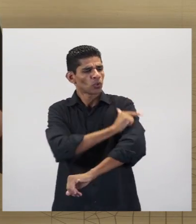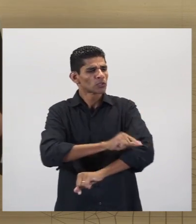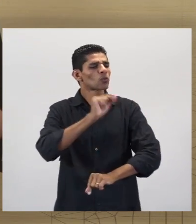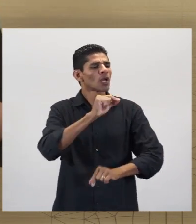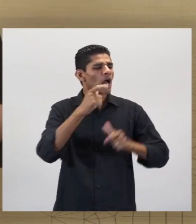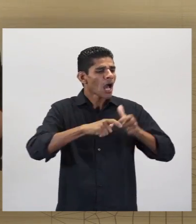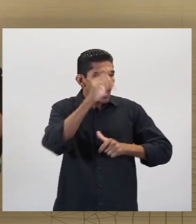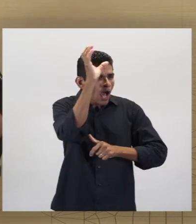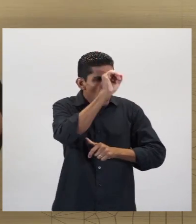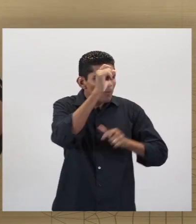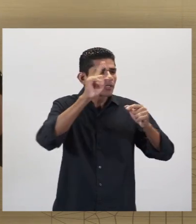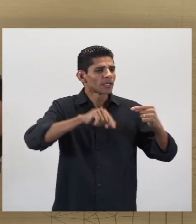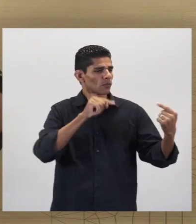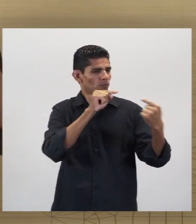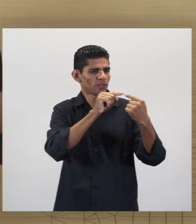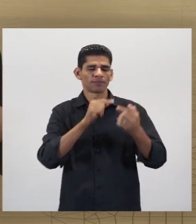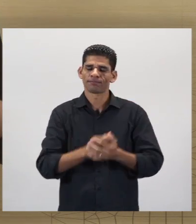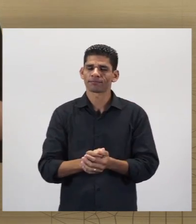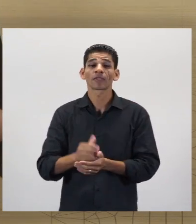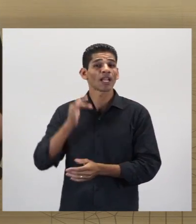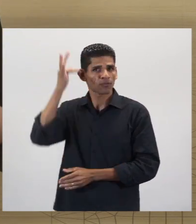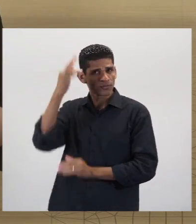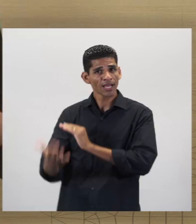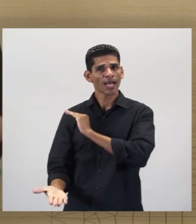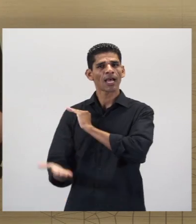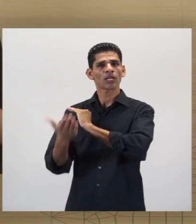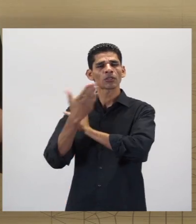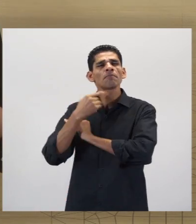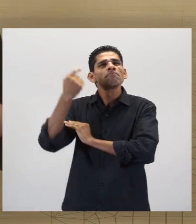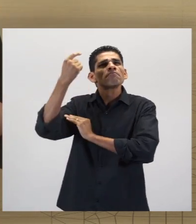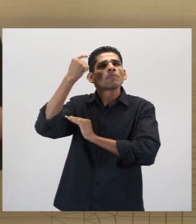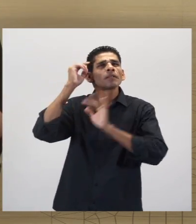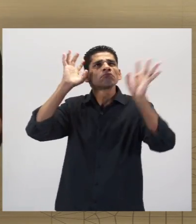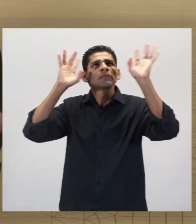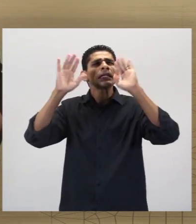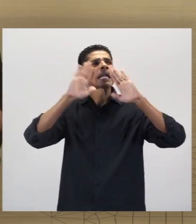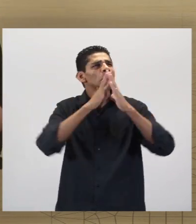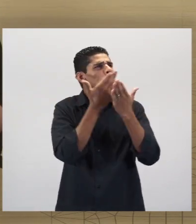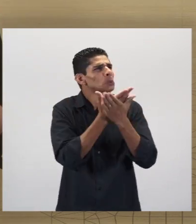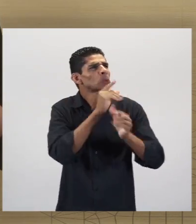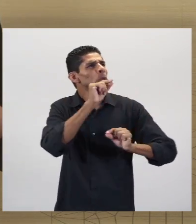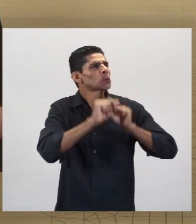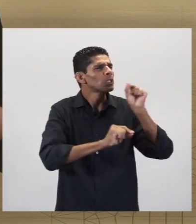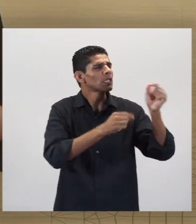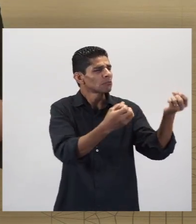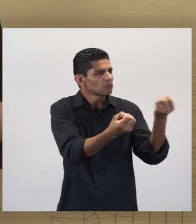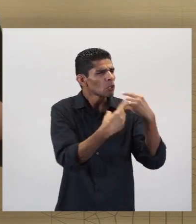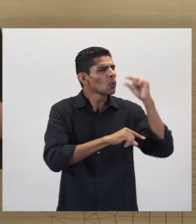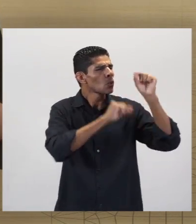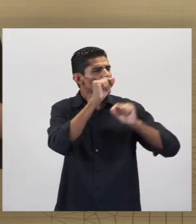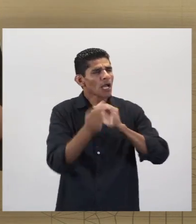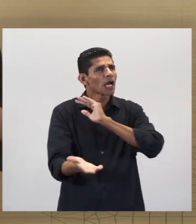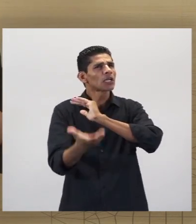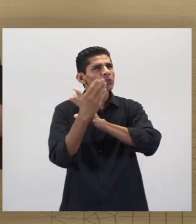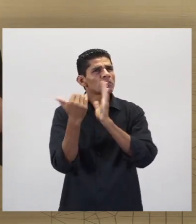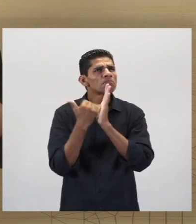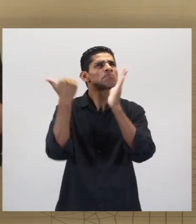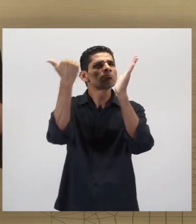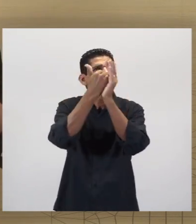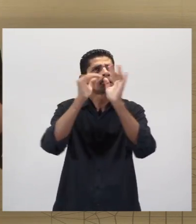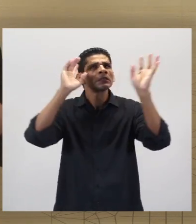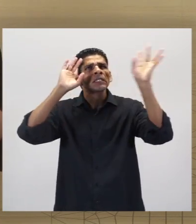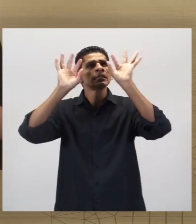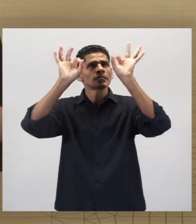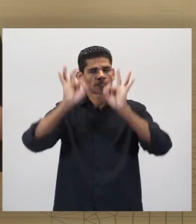receber. A filosofia vai ajudar que esse pensamento sobre a educação seja mais rigoroso e claro. A filosofia, então, discute o que é bom